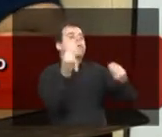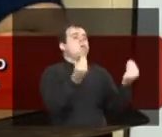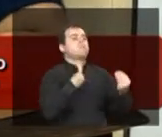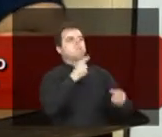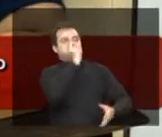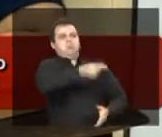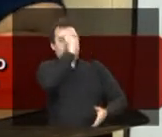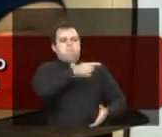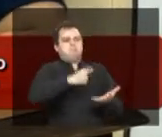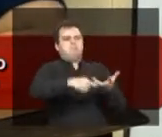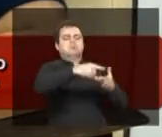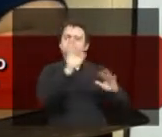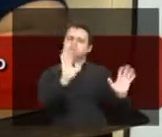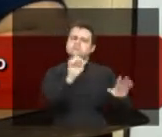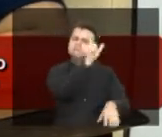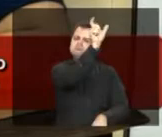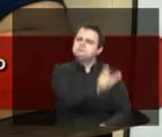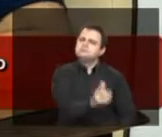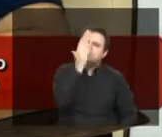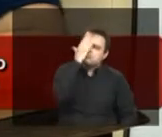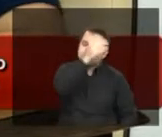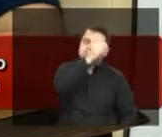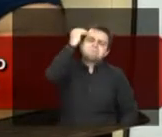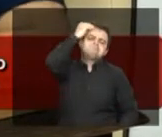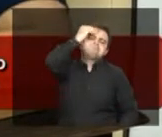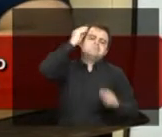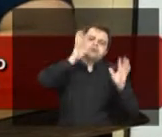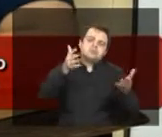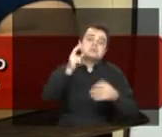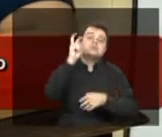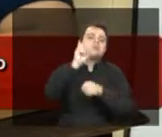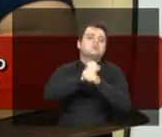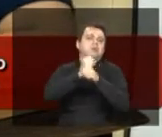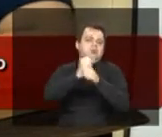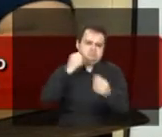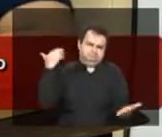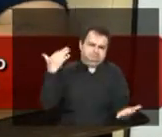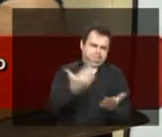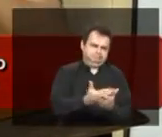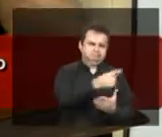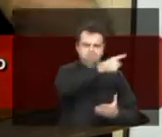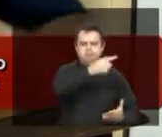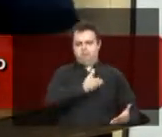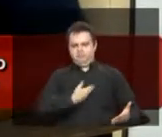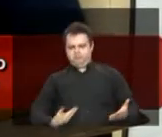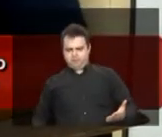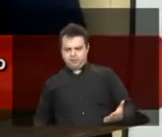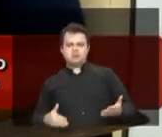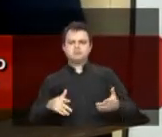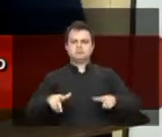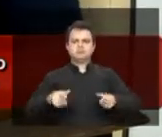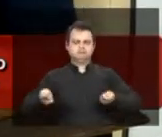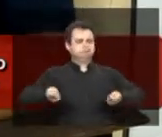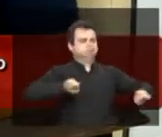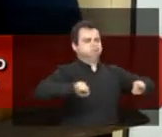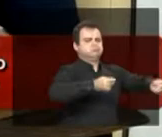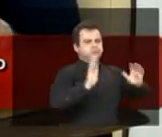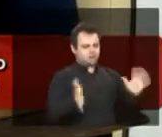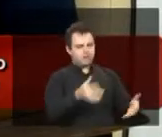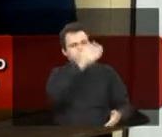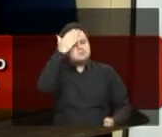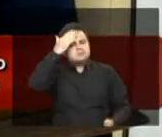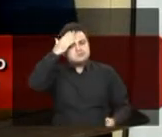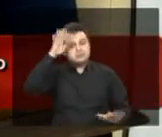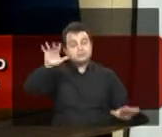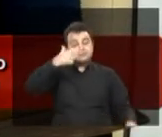pessoa muito experiente, tem mais de 50 anos de vida pública, mas o meu maior sonho, como sendo